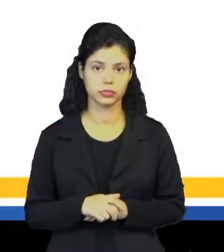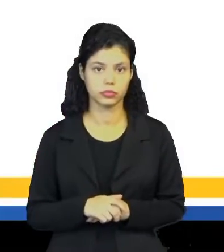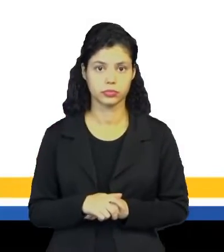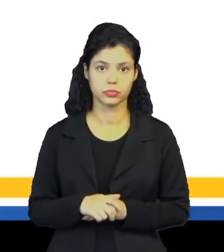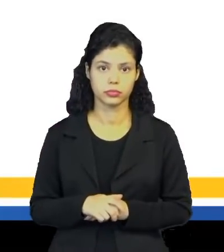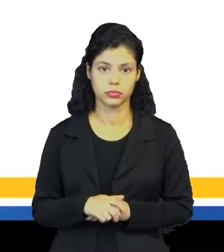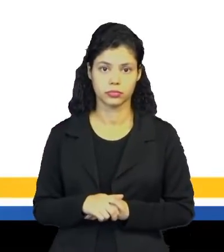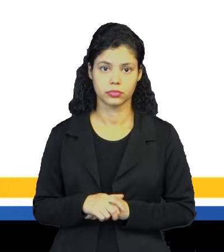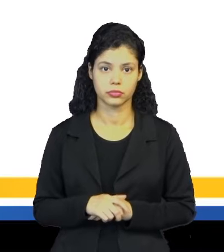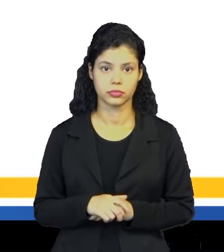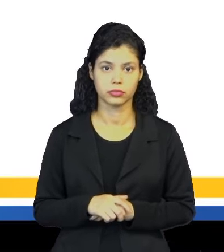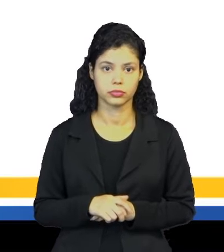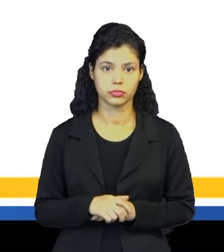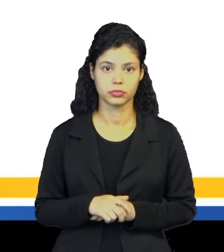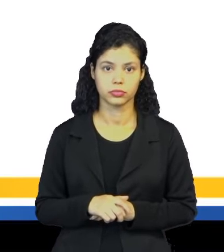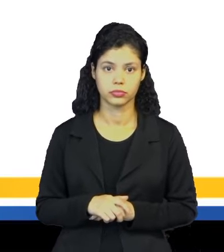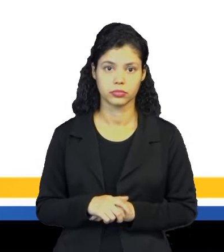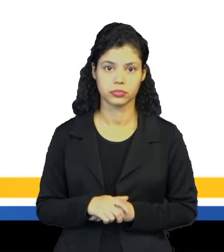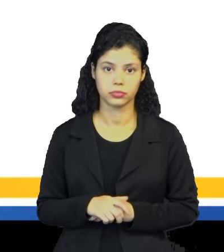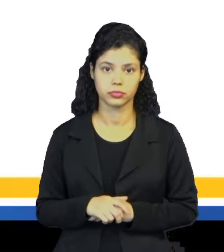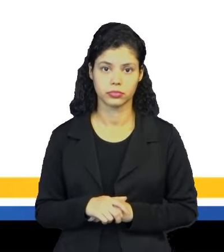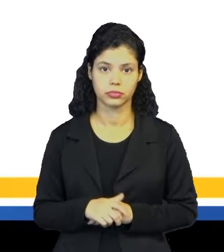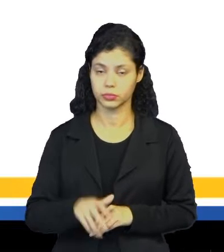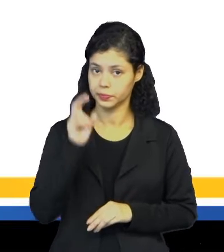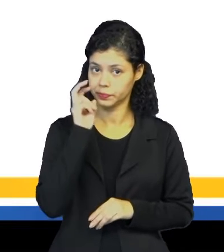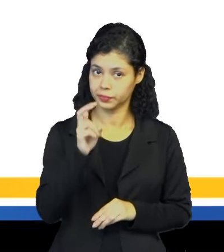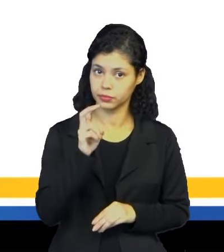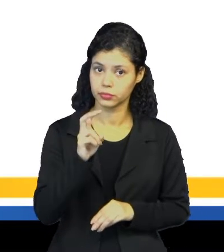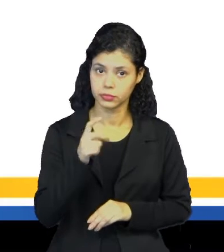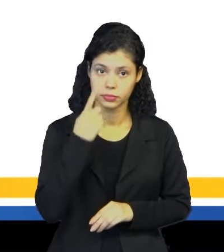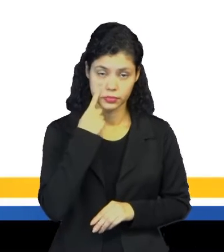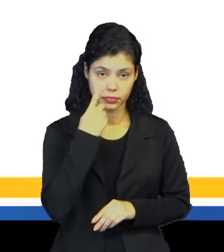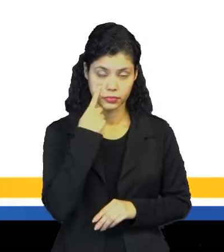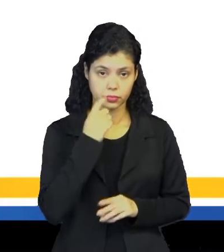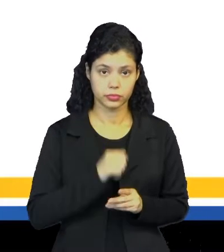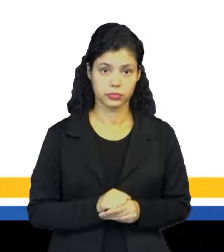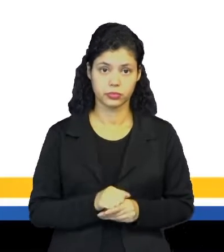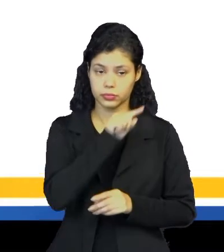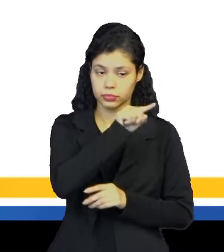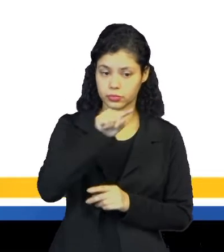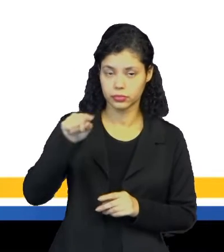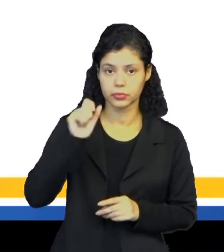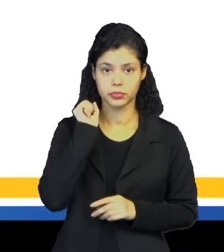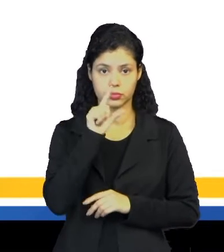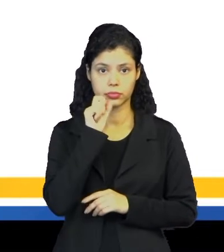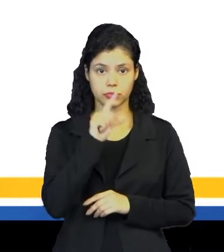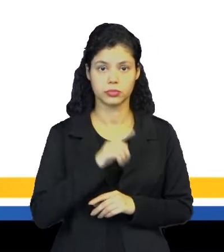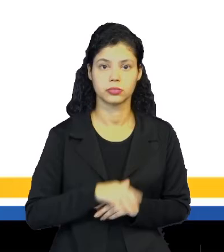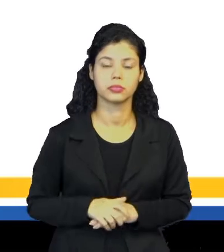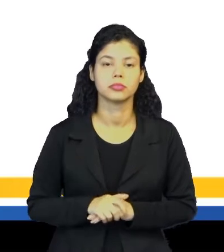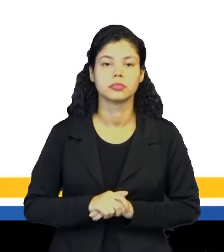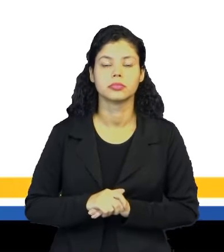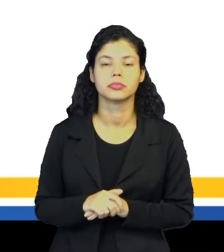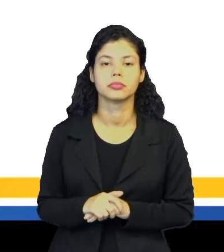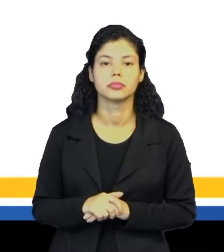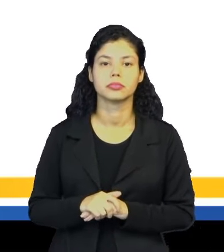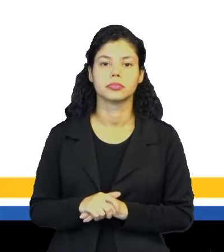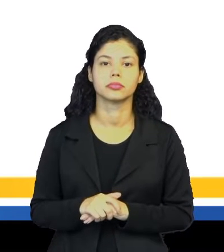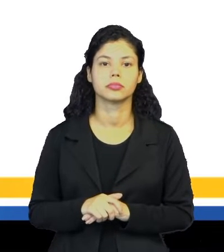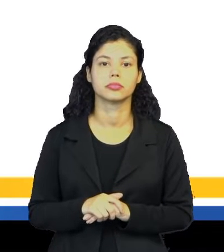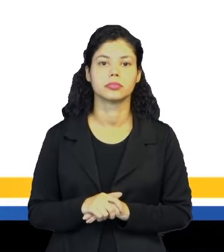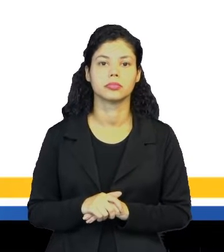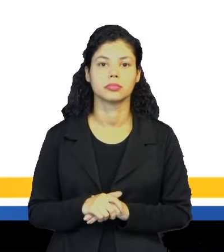lá. Afonso recebeu 5, olha lá, o 5 está pontilhado até a barra lá, né, azulzinha mais clara